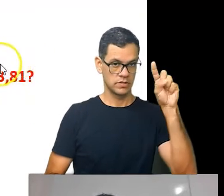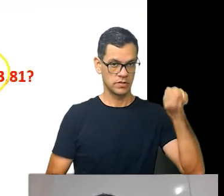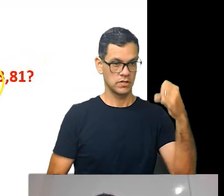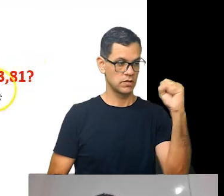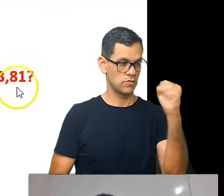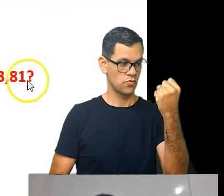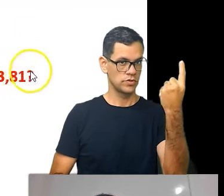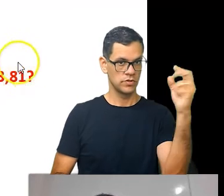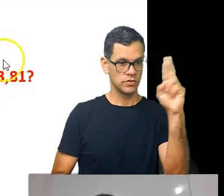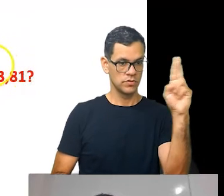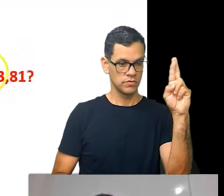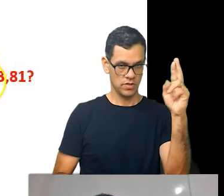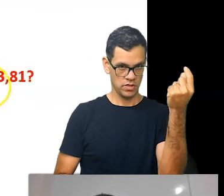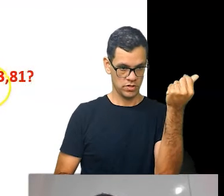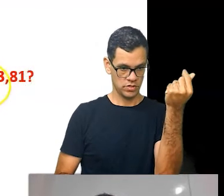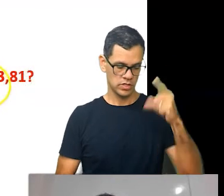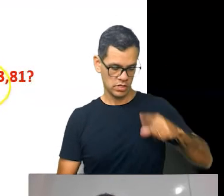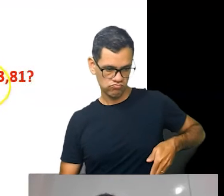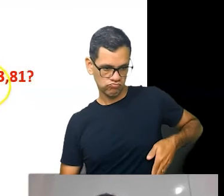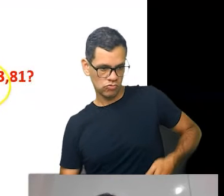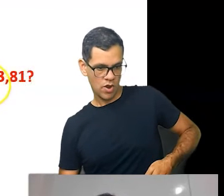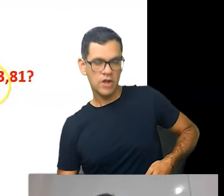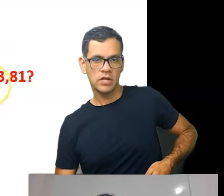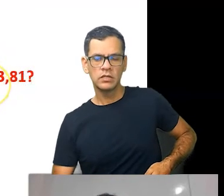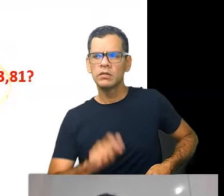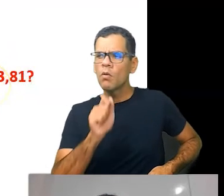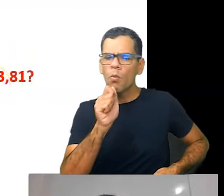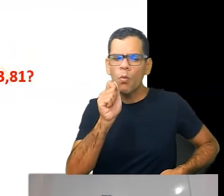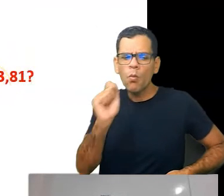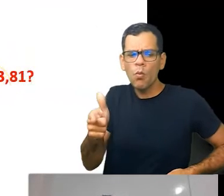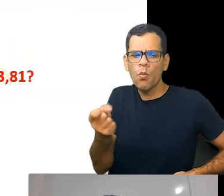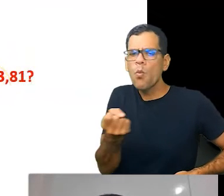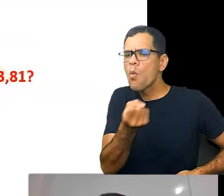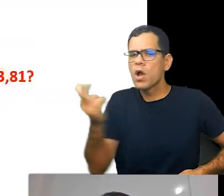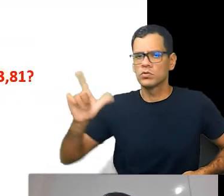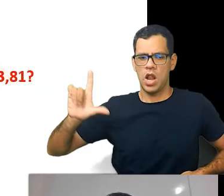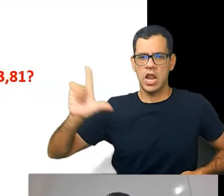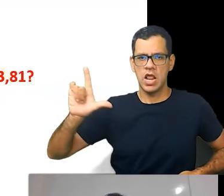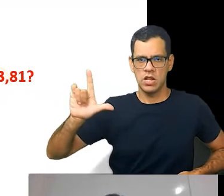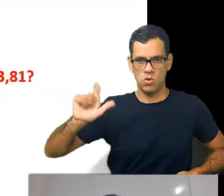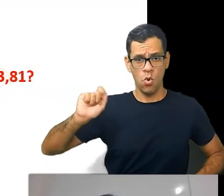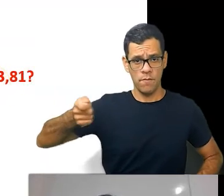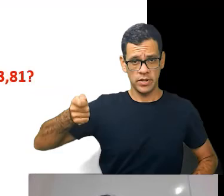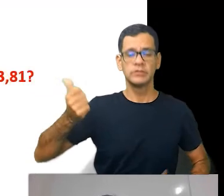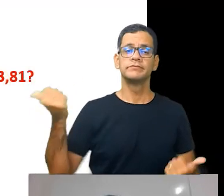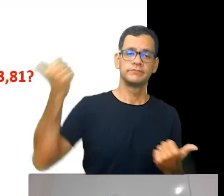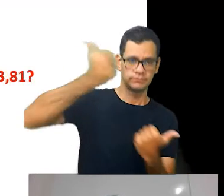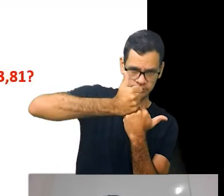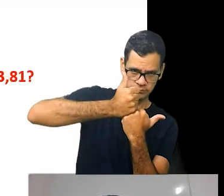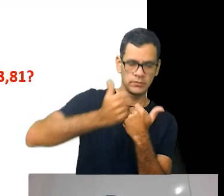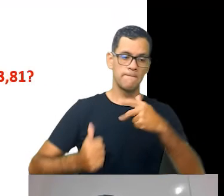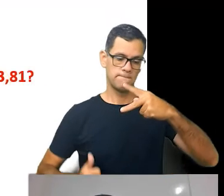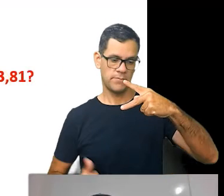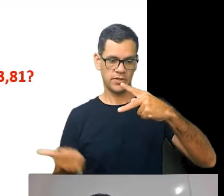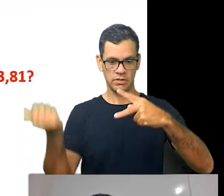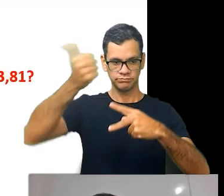gente pagou, R$ 43,81, e quer saber quantos litros de etanol que nós compramos. Então, na mesma